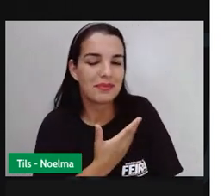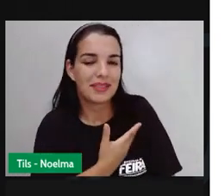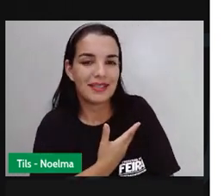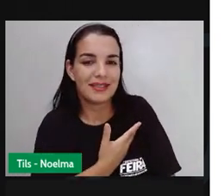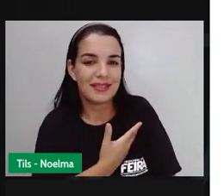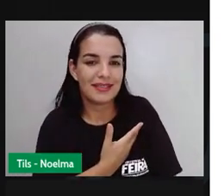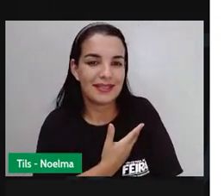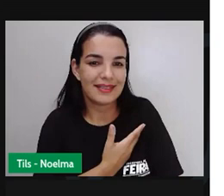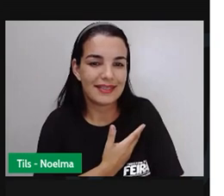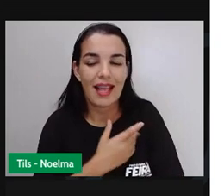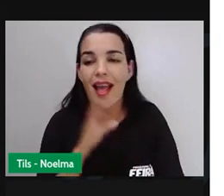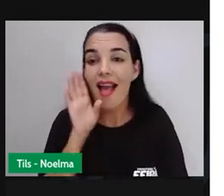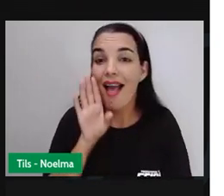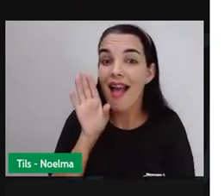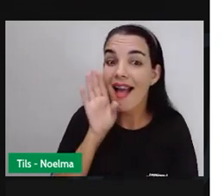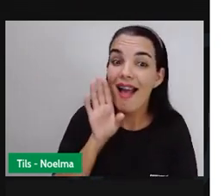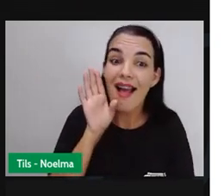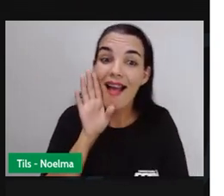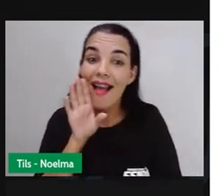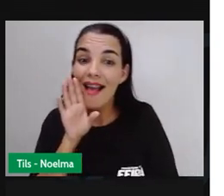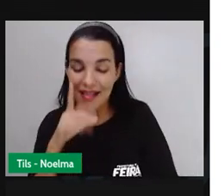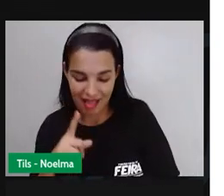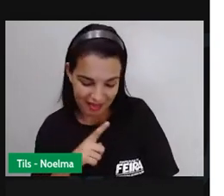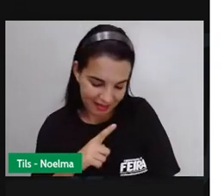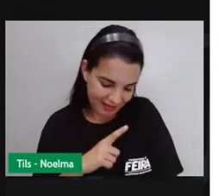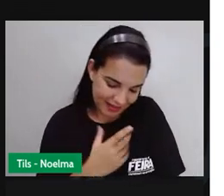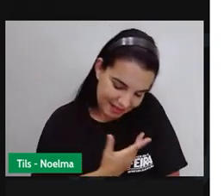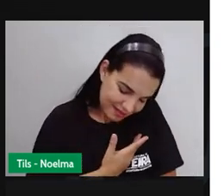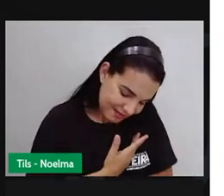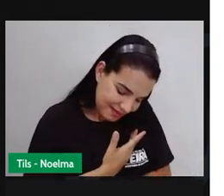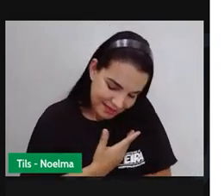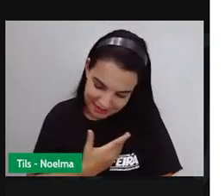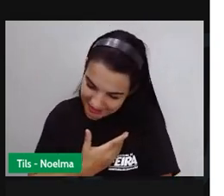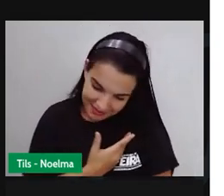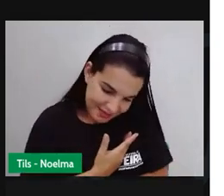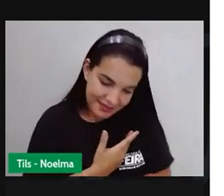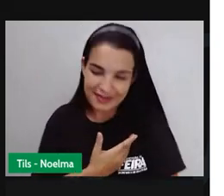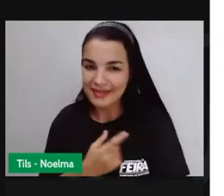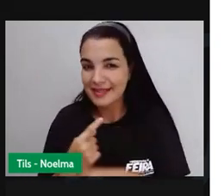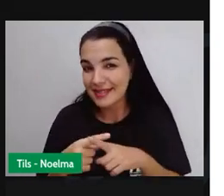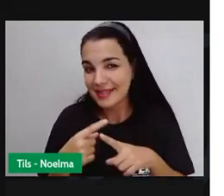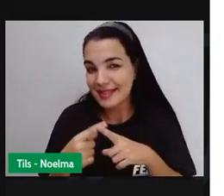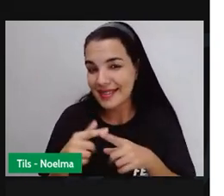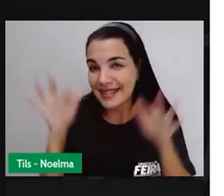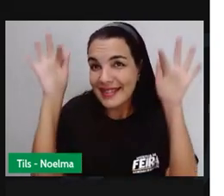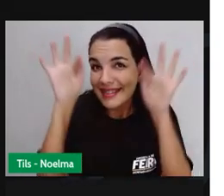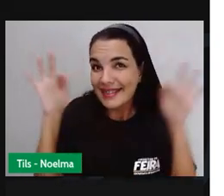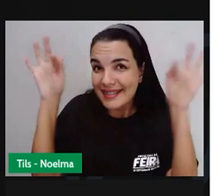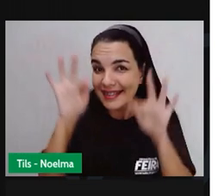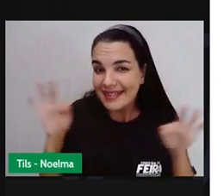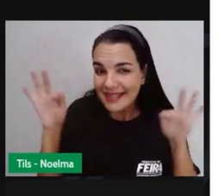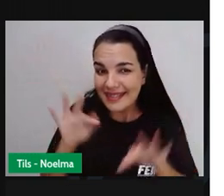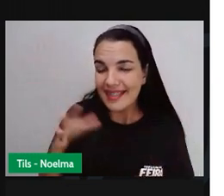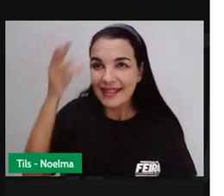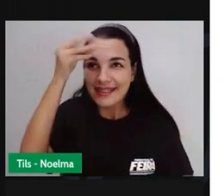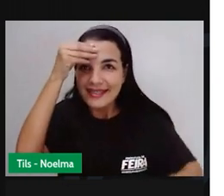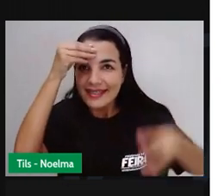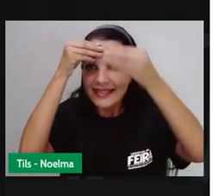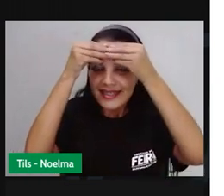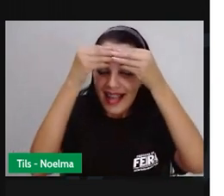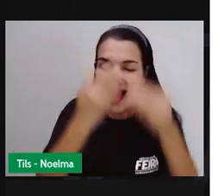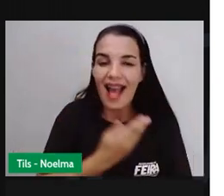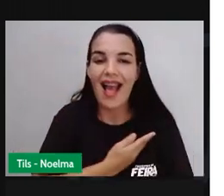Tão legal, ó minha gente, perceber que é mais feliz quem compreende, que a